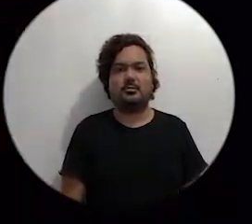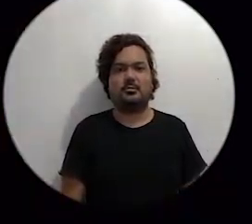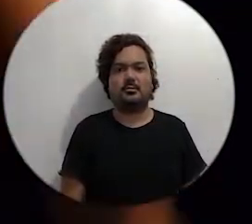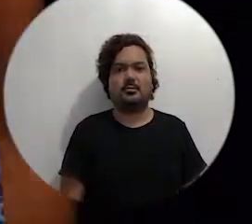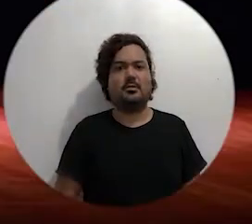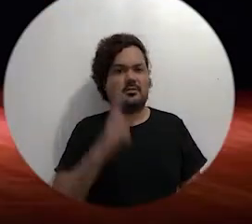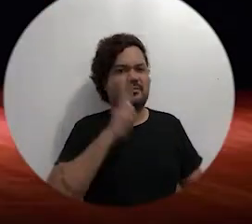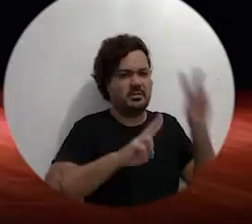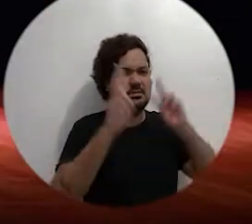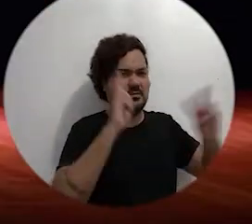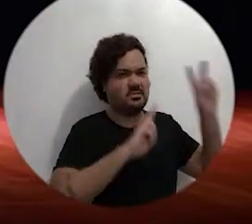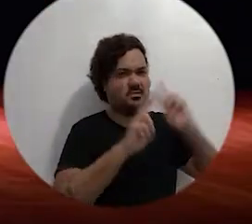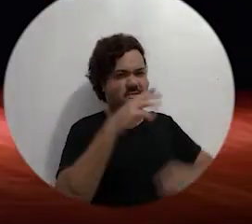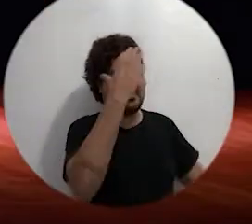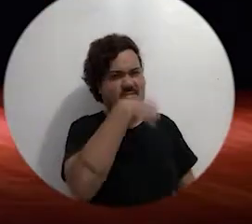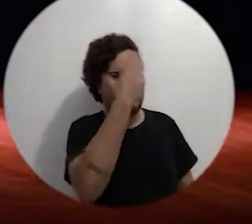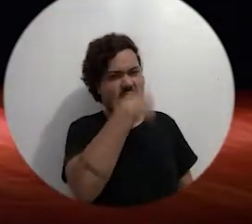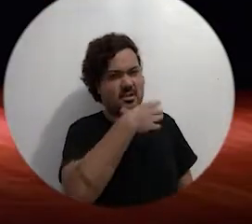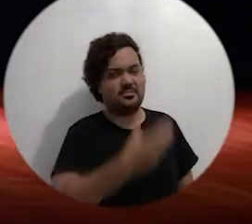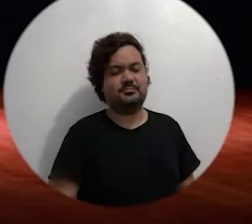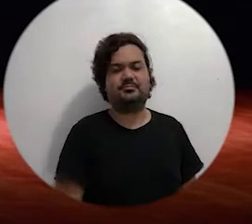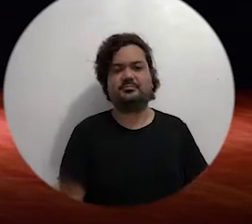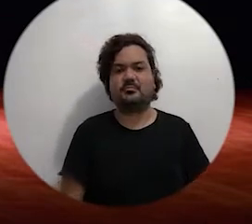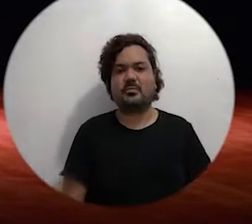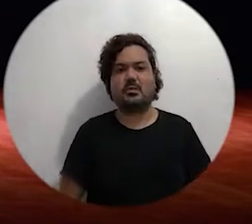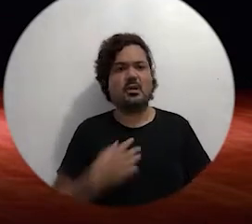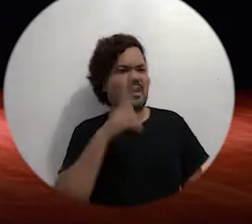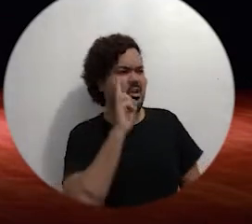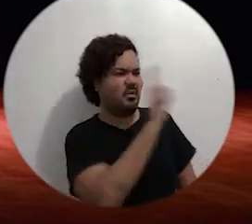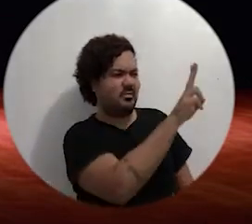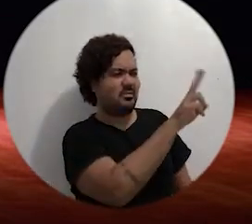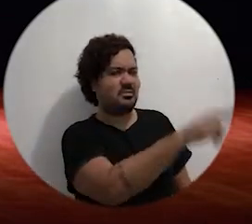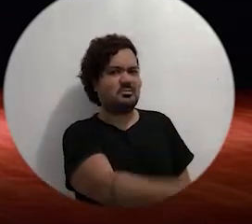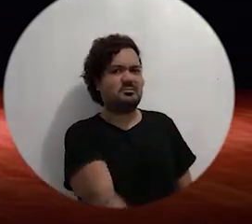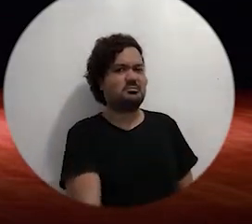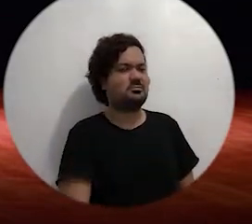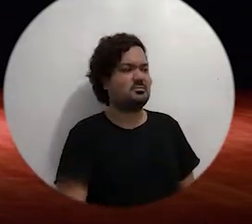Aí, mano, visão. Fico olhando